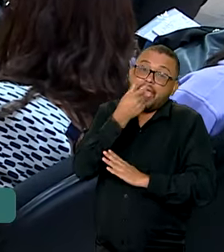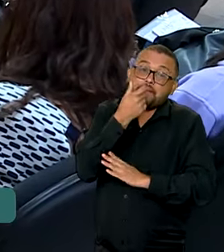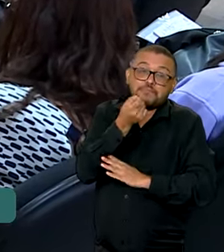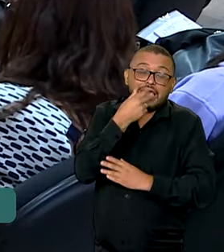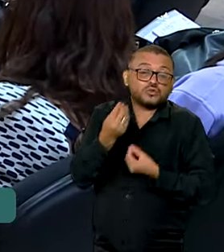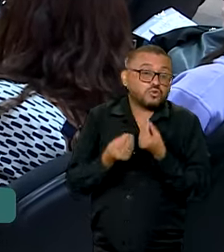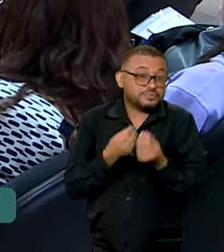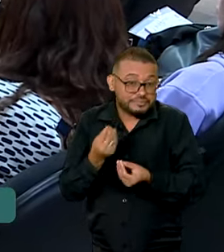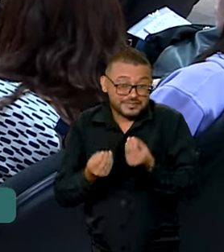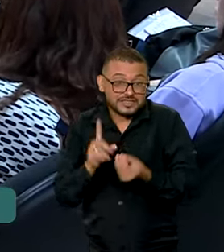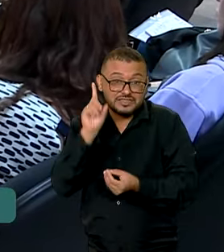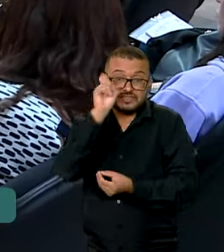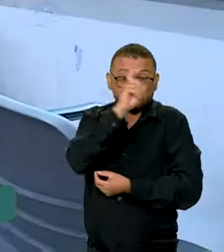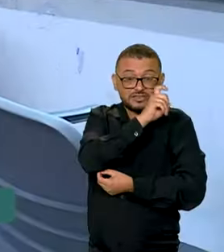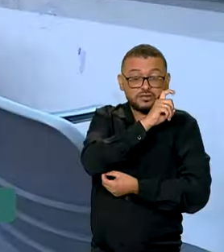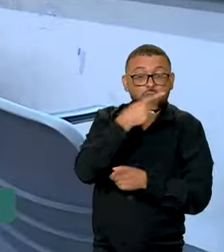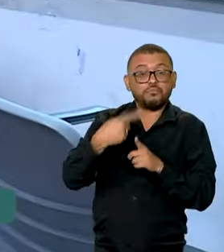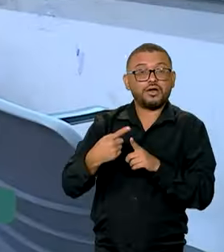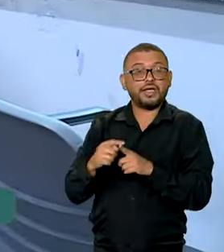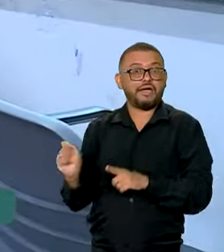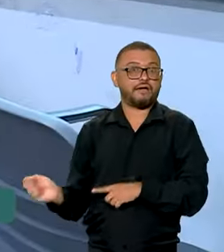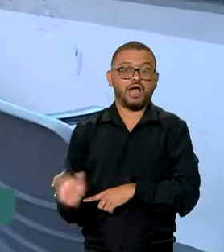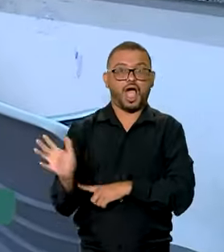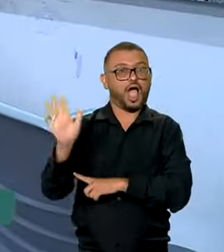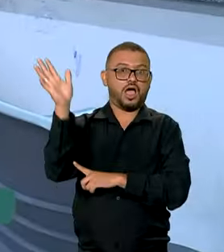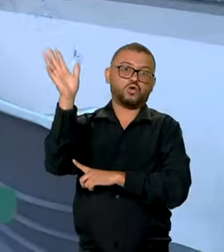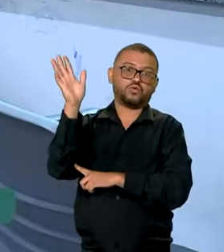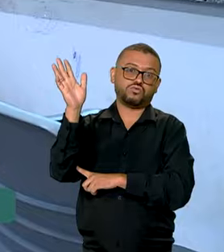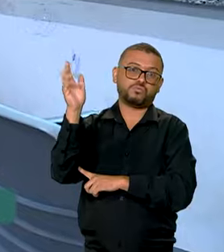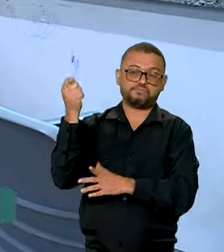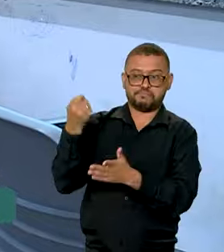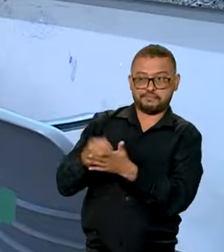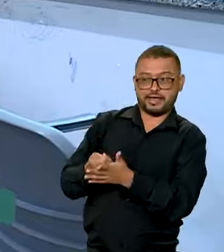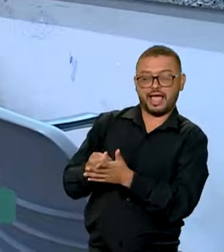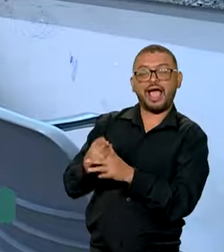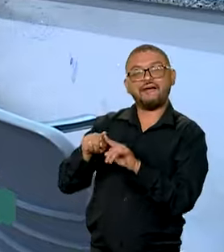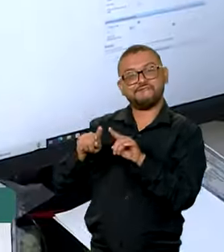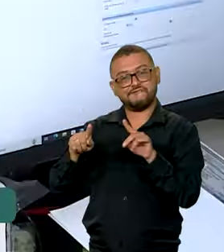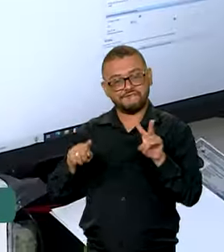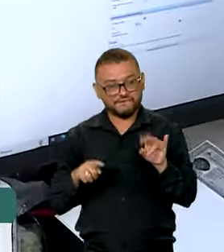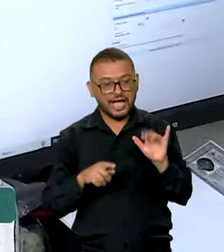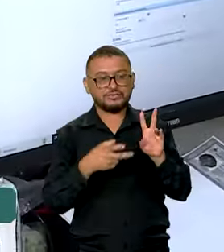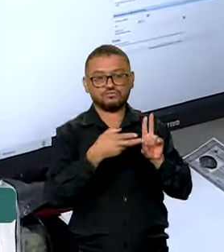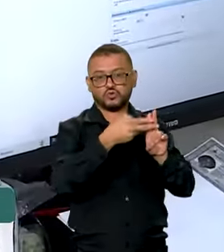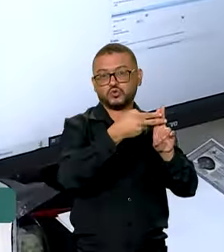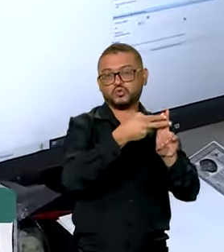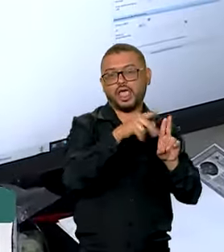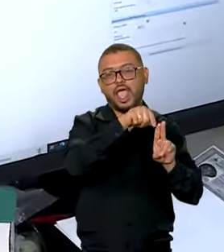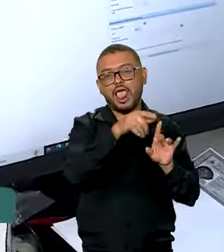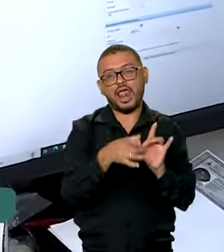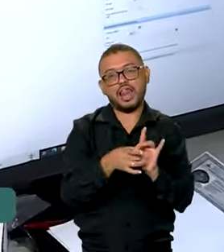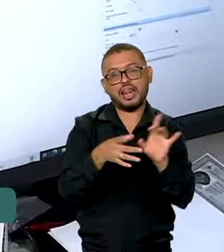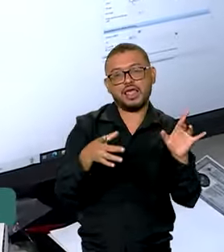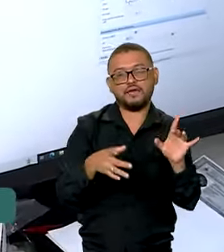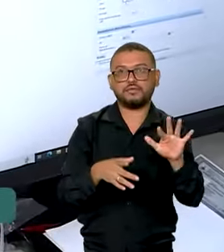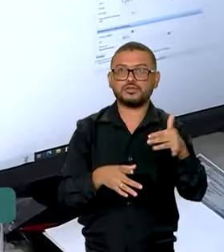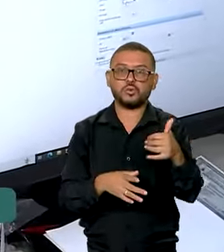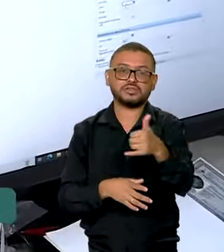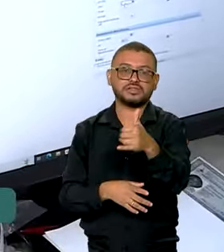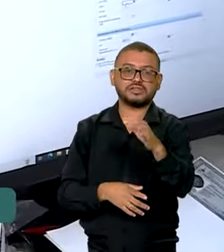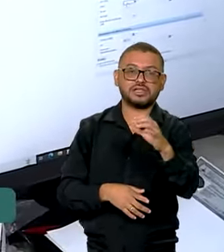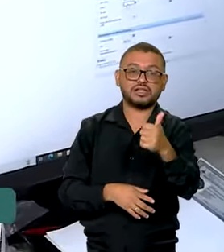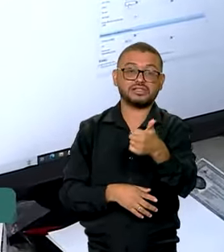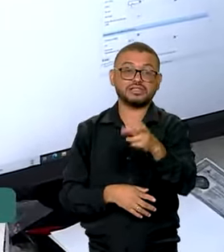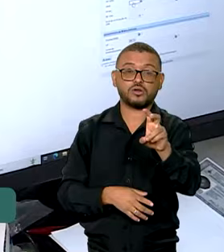medicações, que na maioria das vezes custam muito caro. É aí que entra o SUS, que disponibiliza